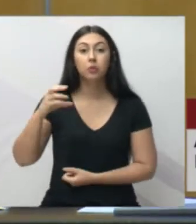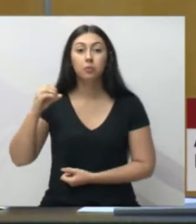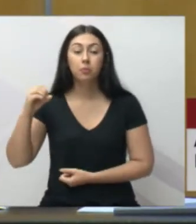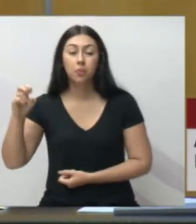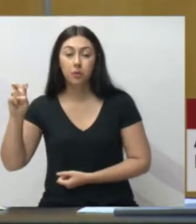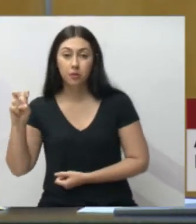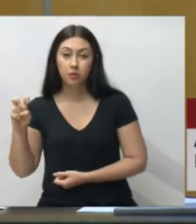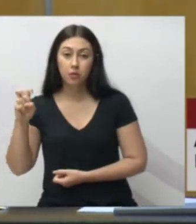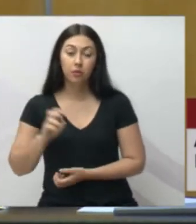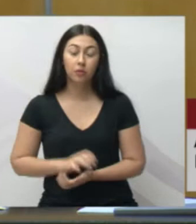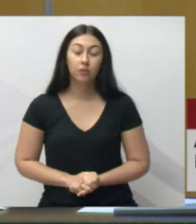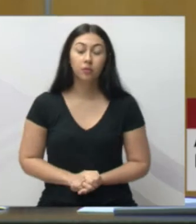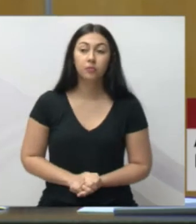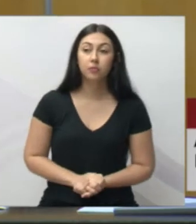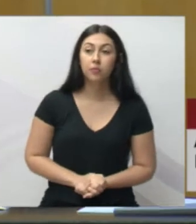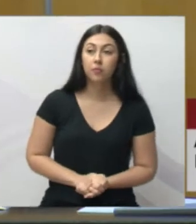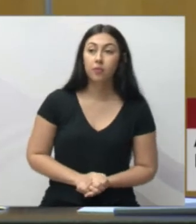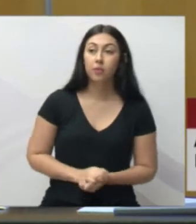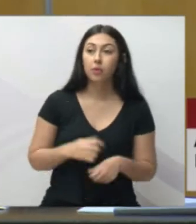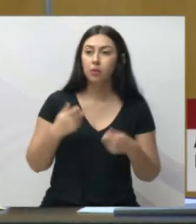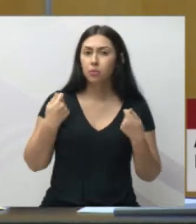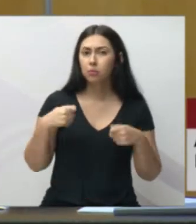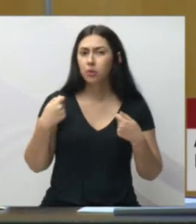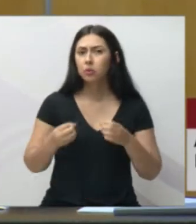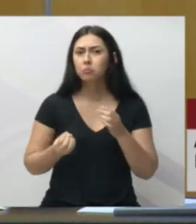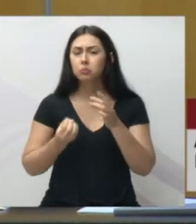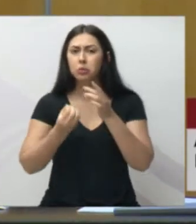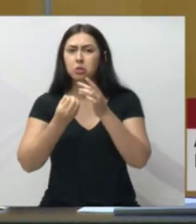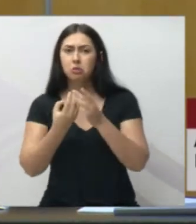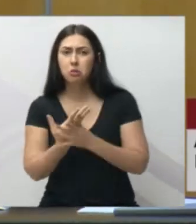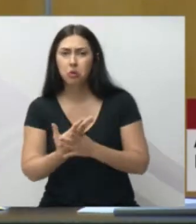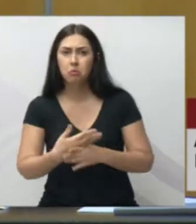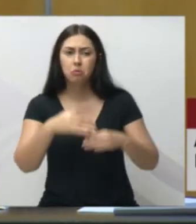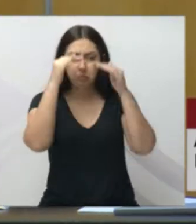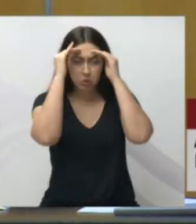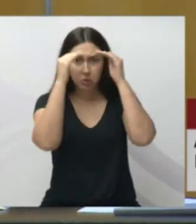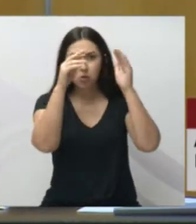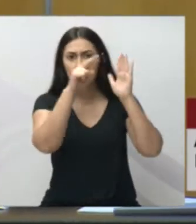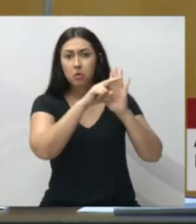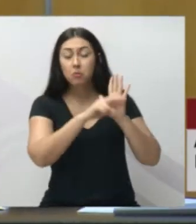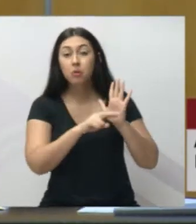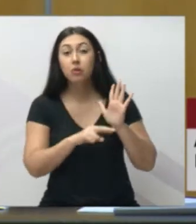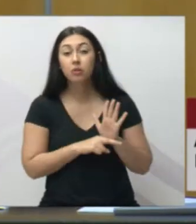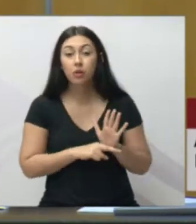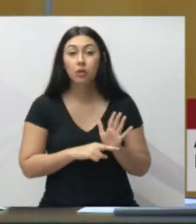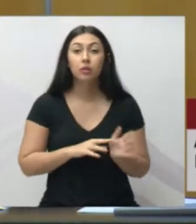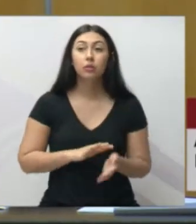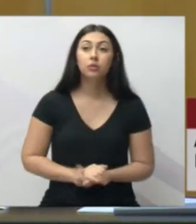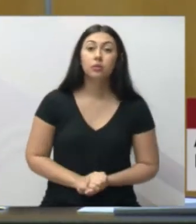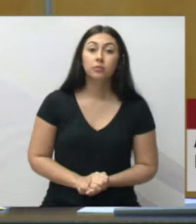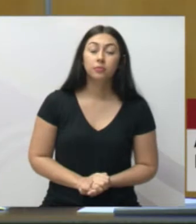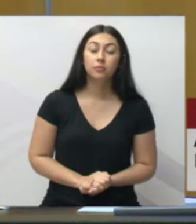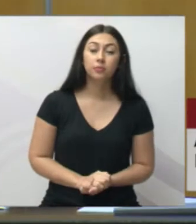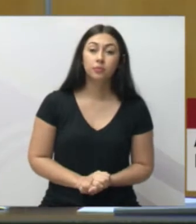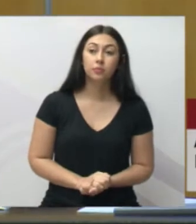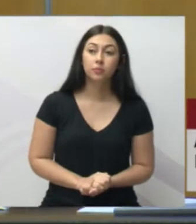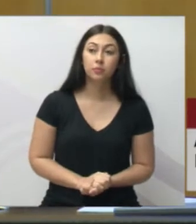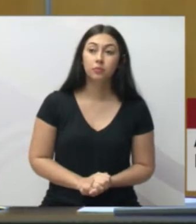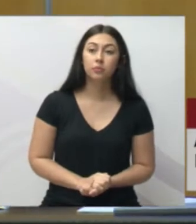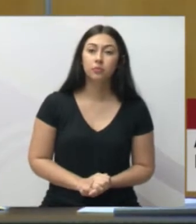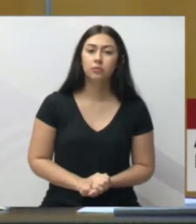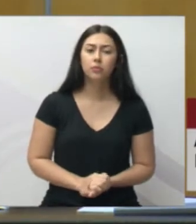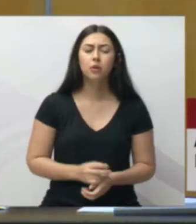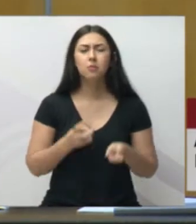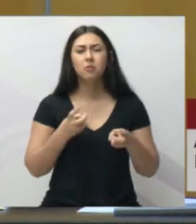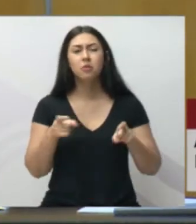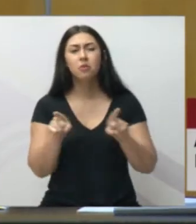da proposição, para efeitos regimentais, o seu primeiro signatário, admitindo-se a coautoria, considerando que o